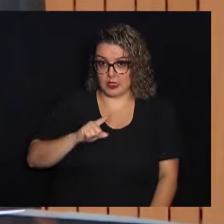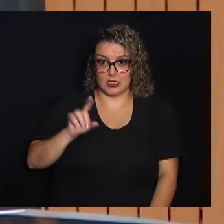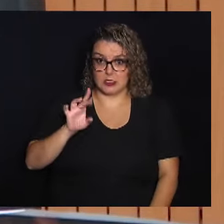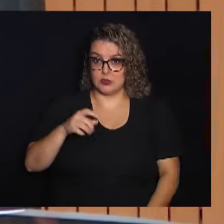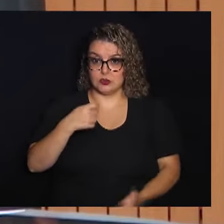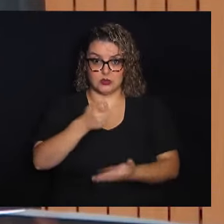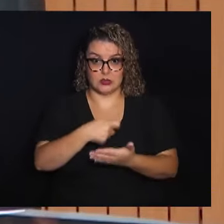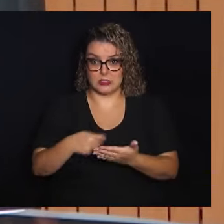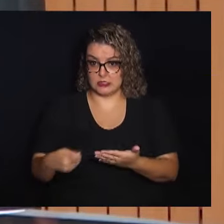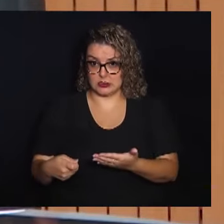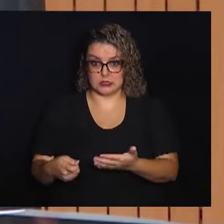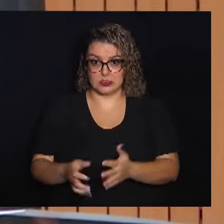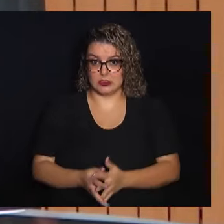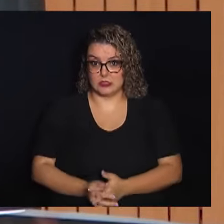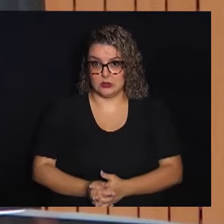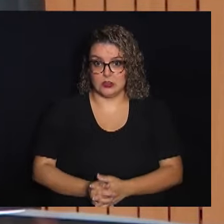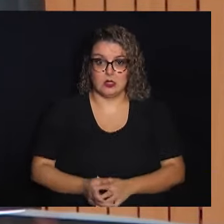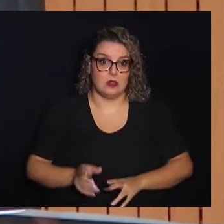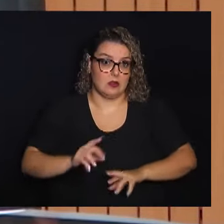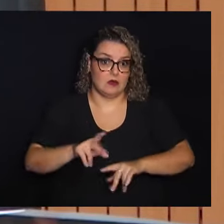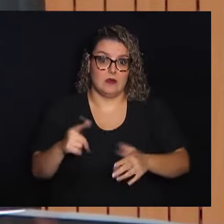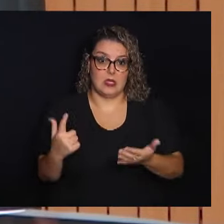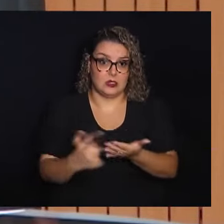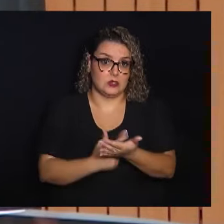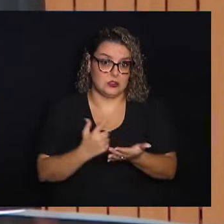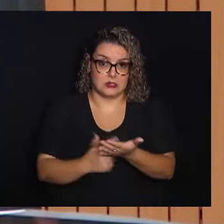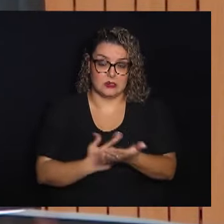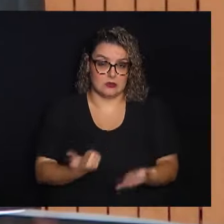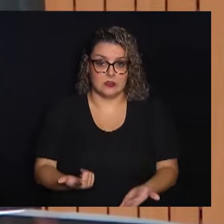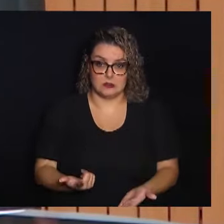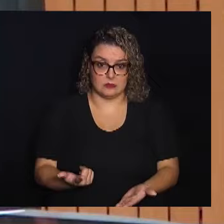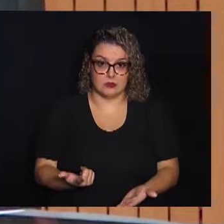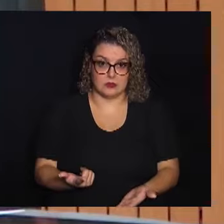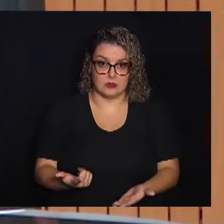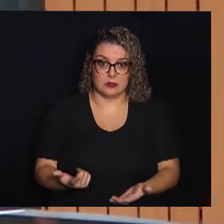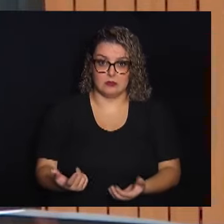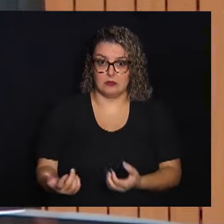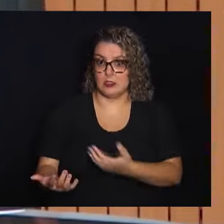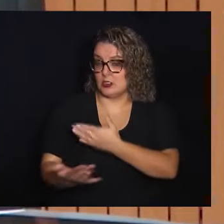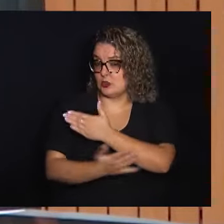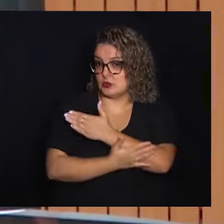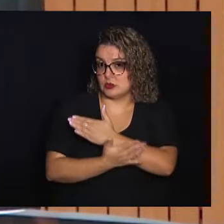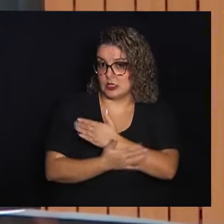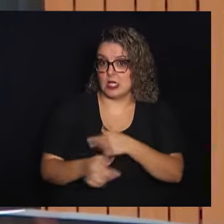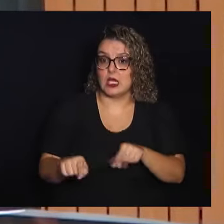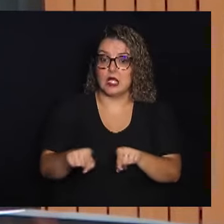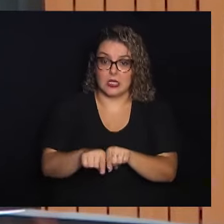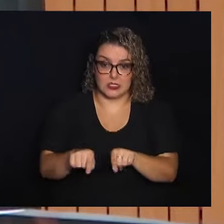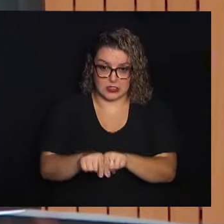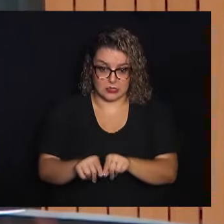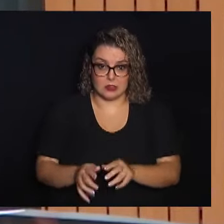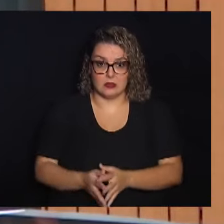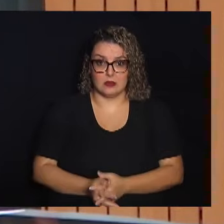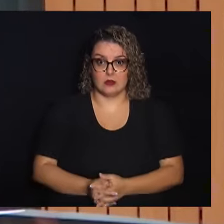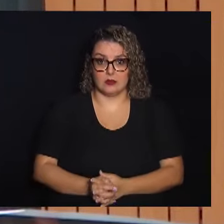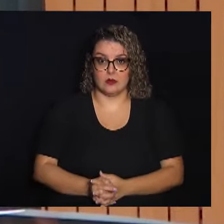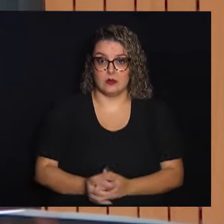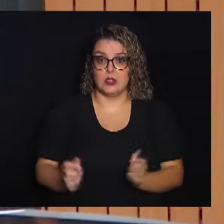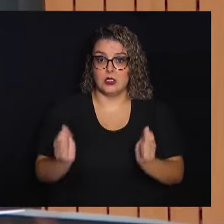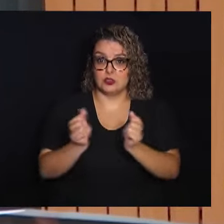só escreve diversas obras para nos instruir ela